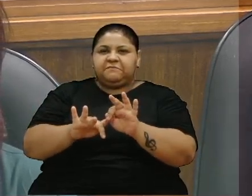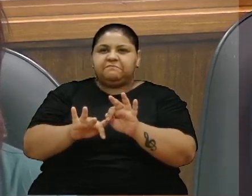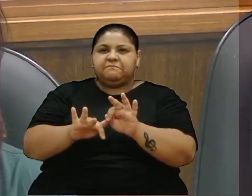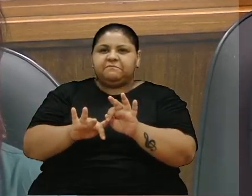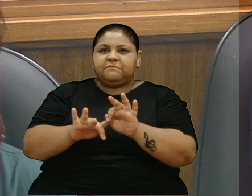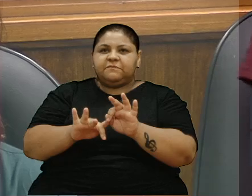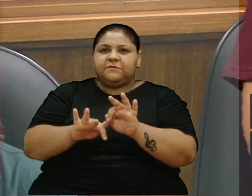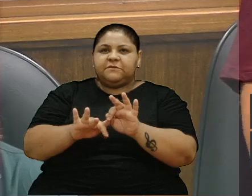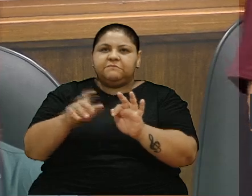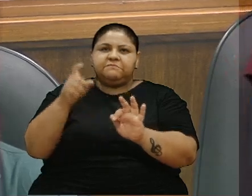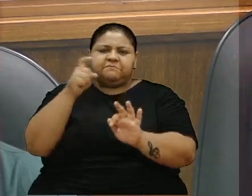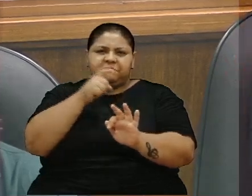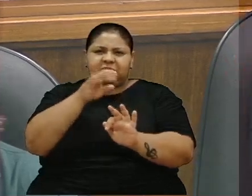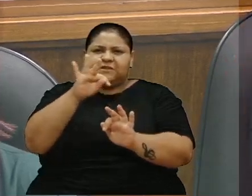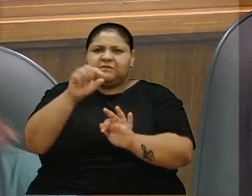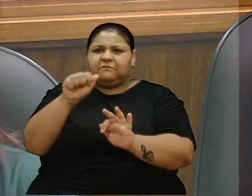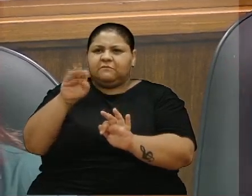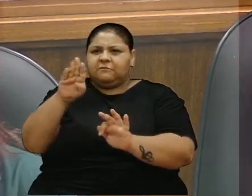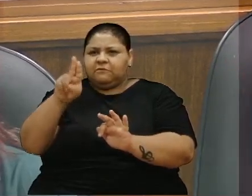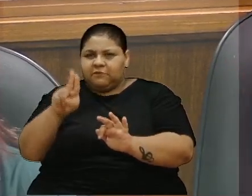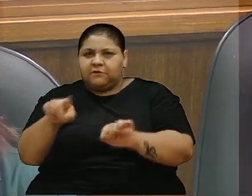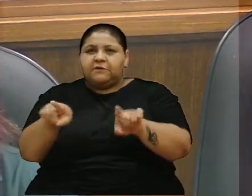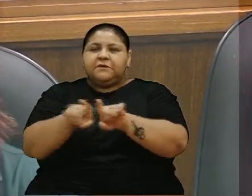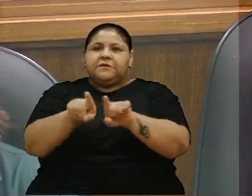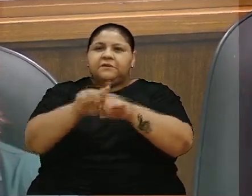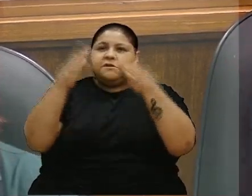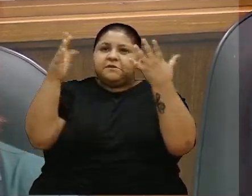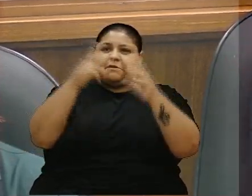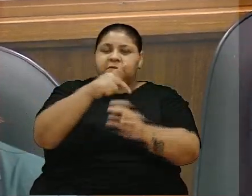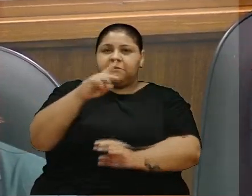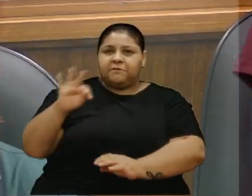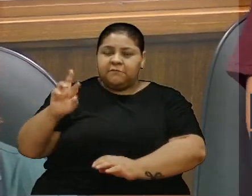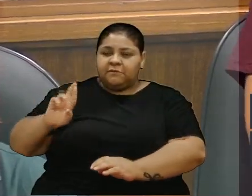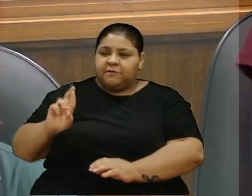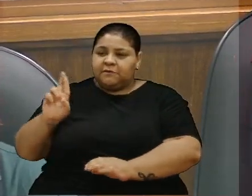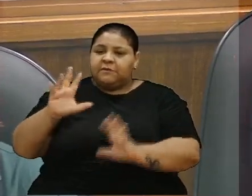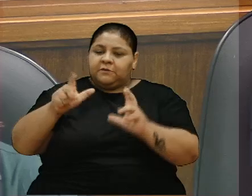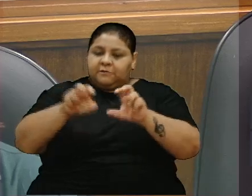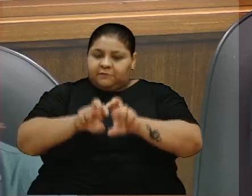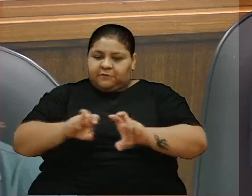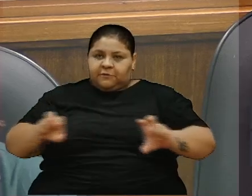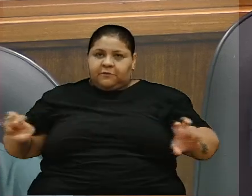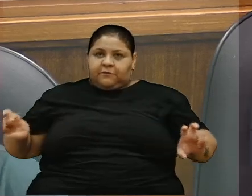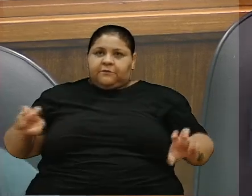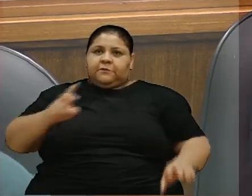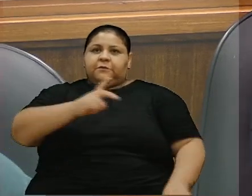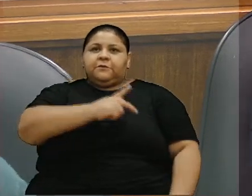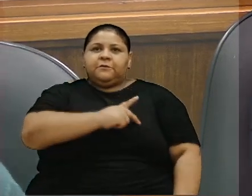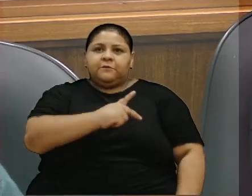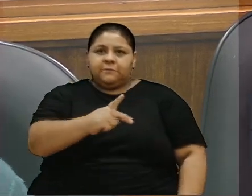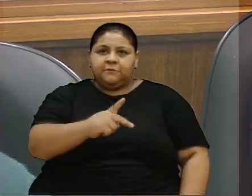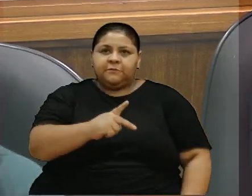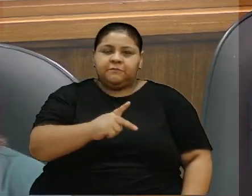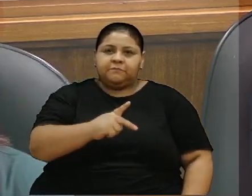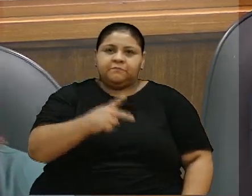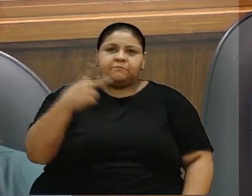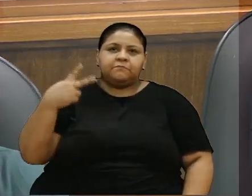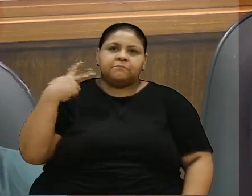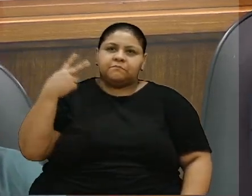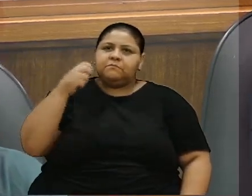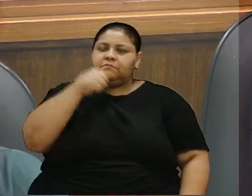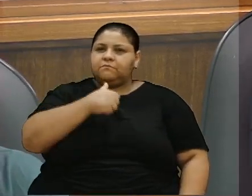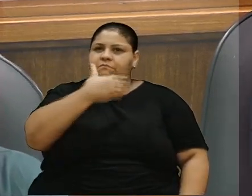de congratulação ao Partido dos Trabalhadores em nome de toda a bancada. Senhora presidente, senhoras vereadores e